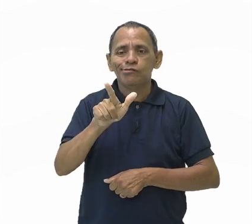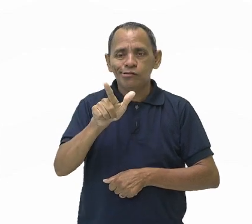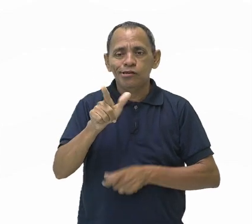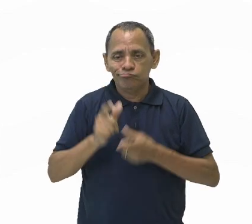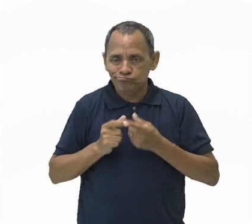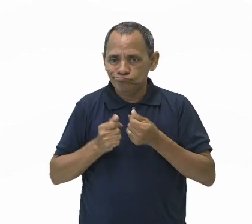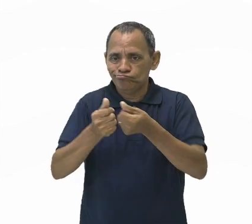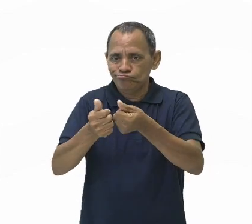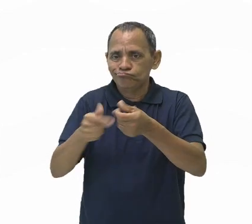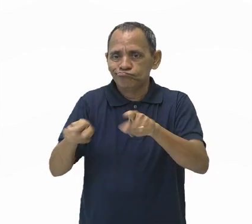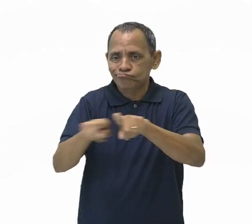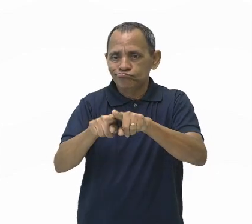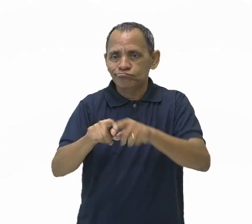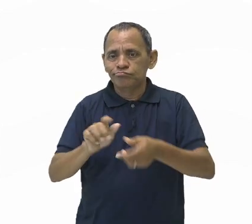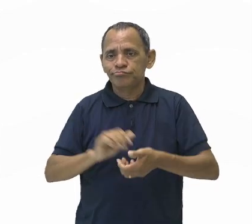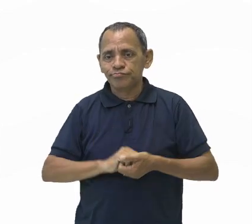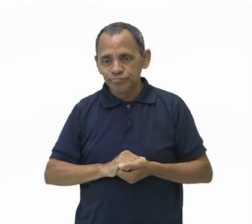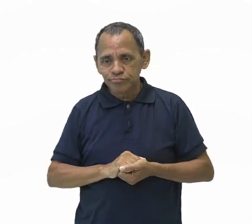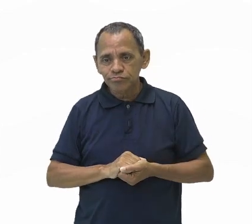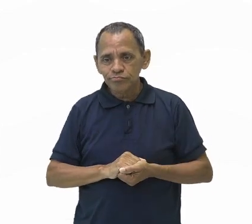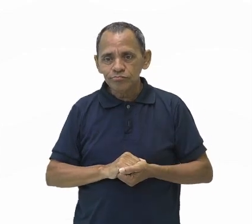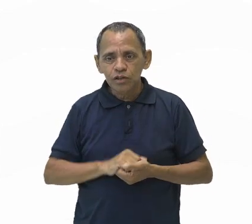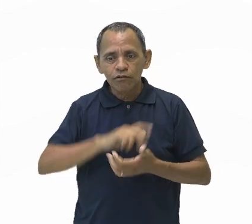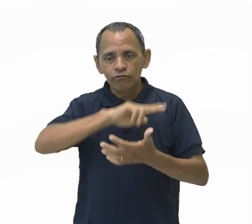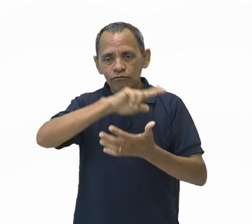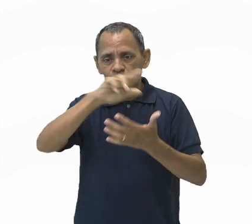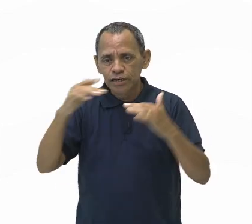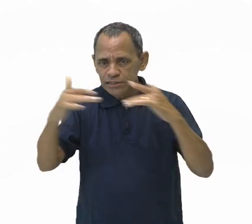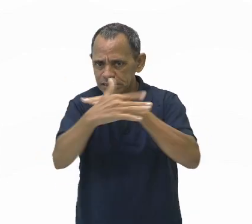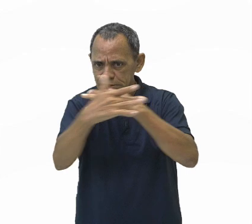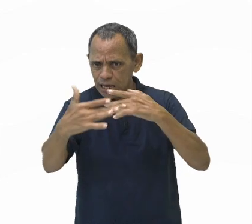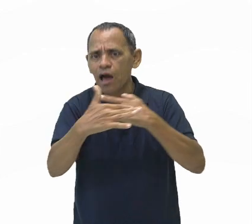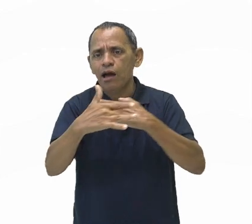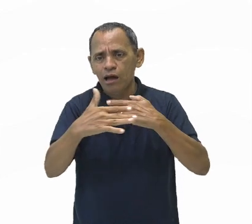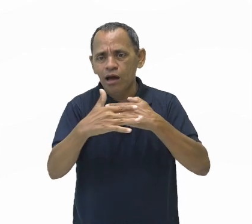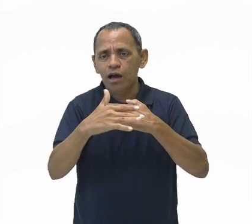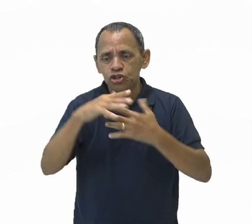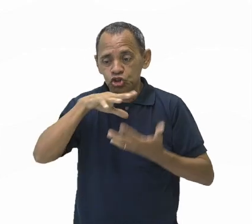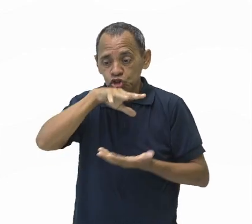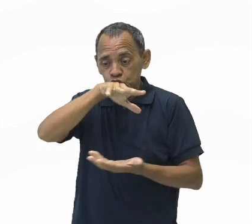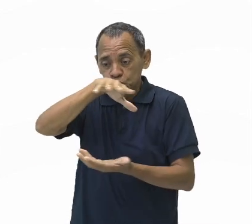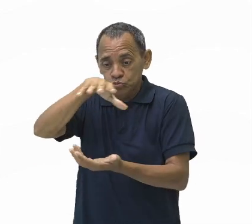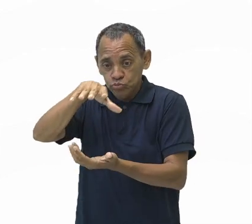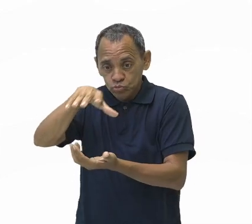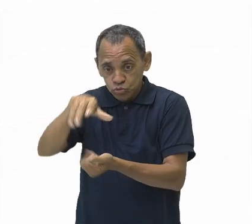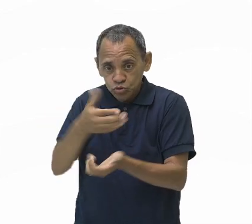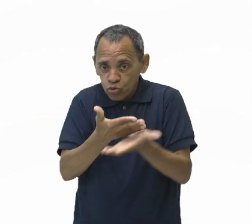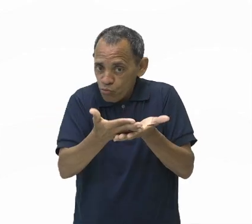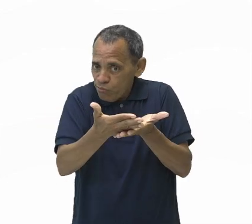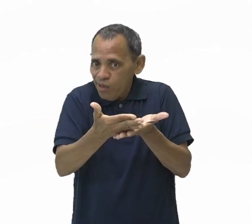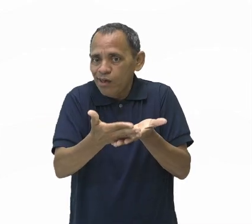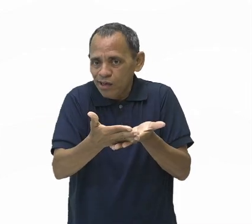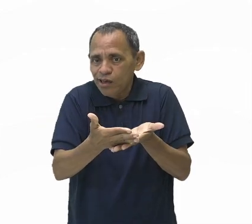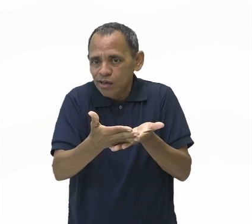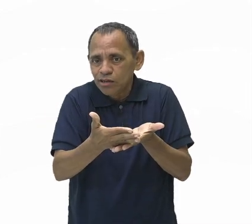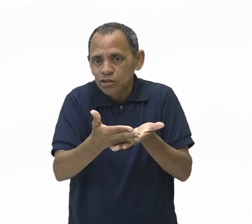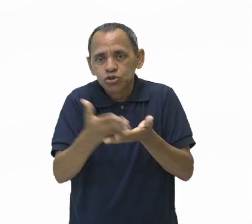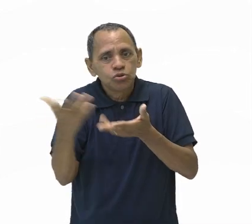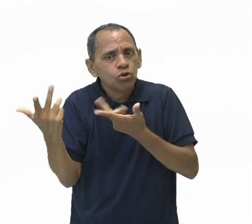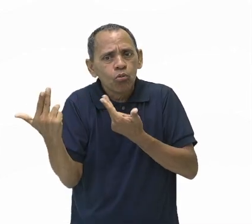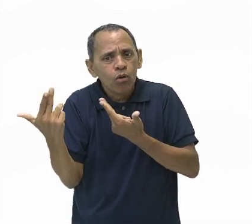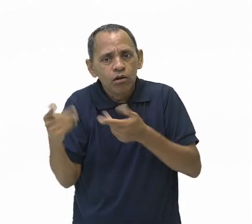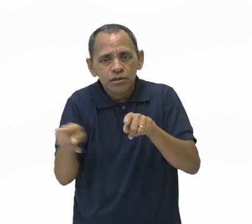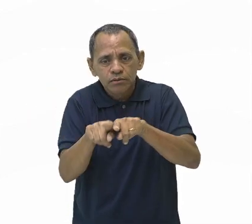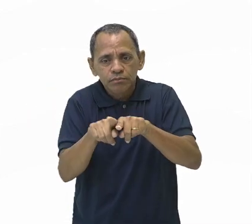a gente observa em várias cidades, em muitas cidades no mundo todo, que isso acaba sim impulsionando as economias locais,